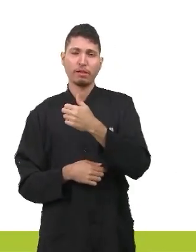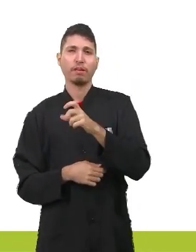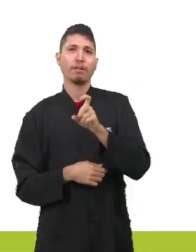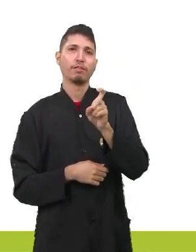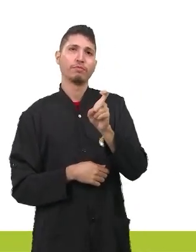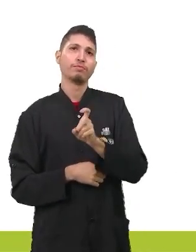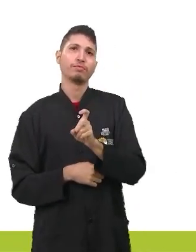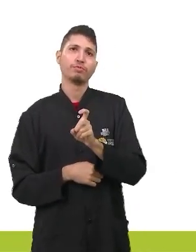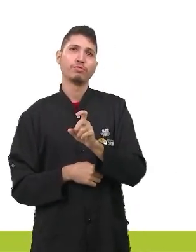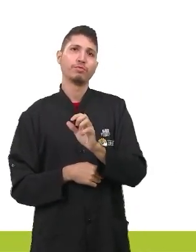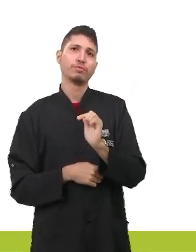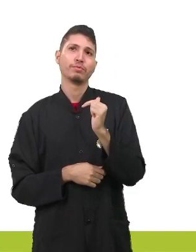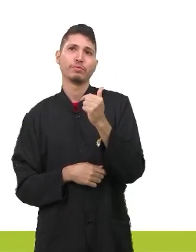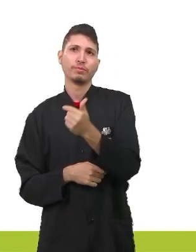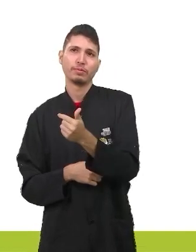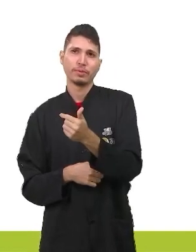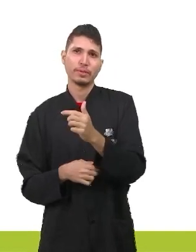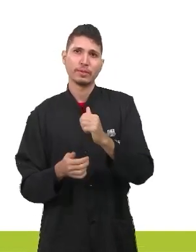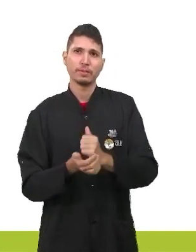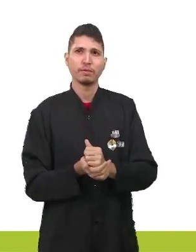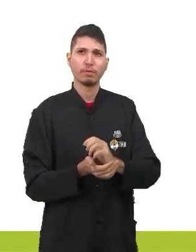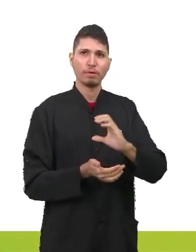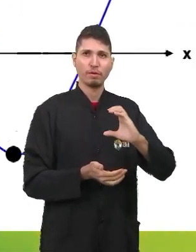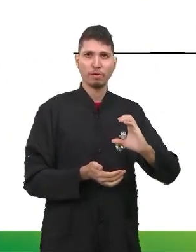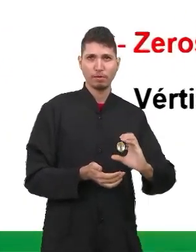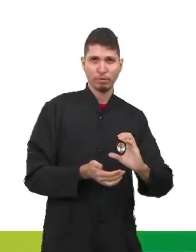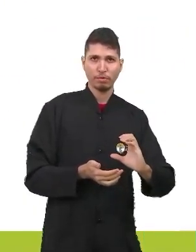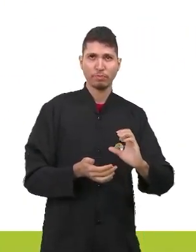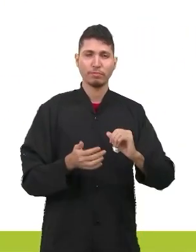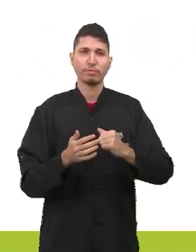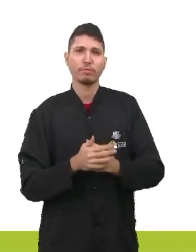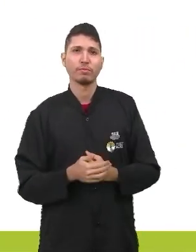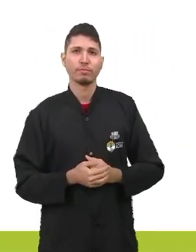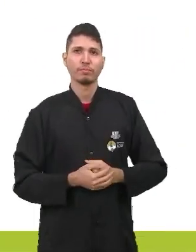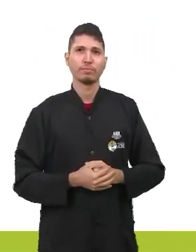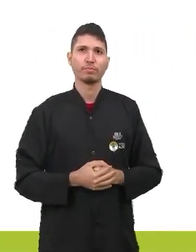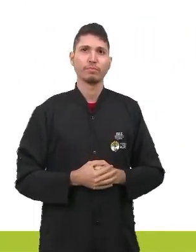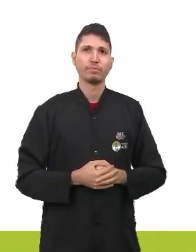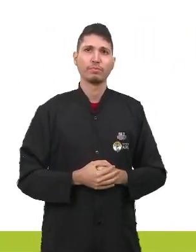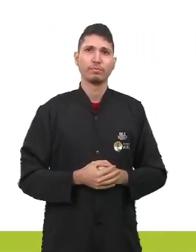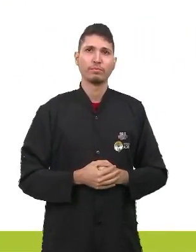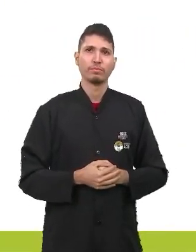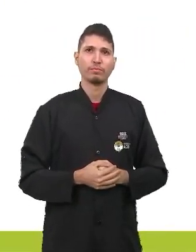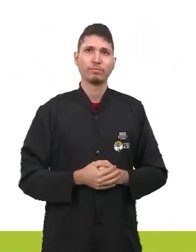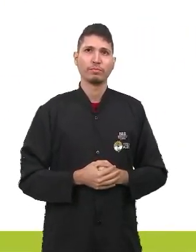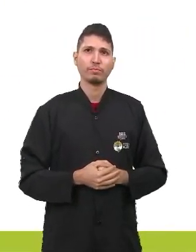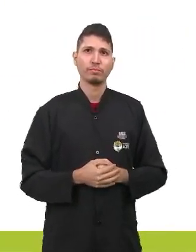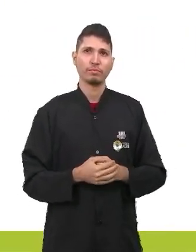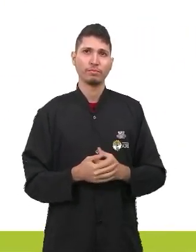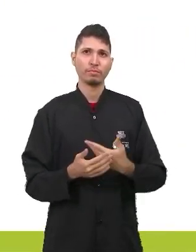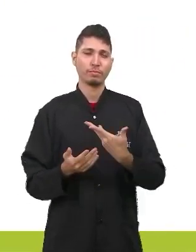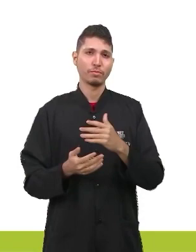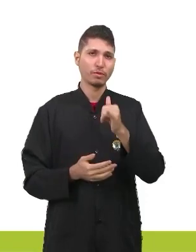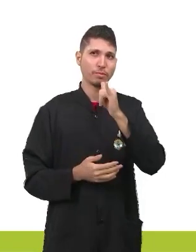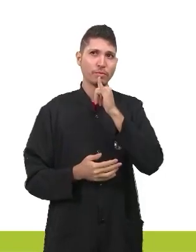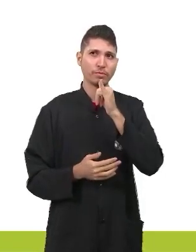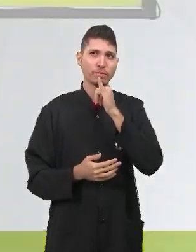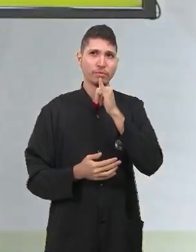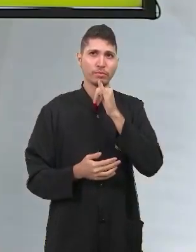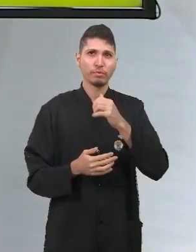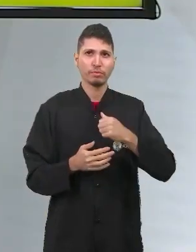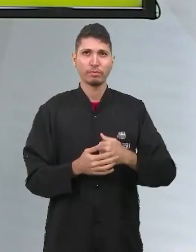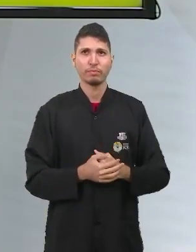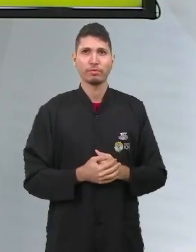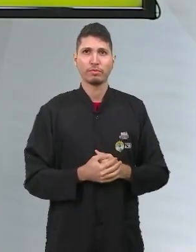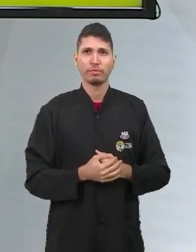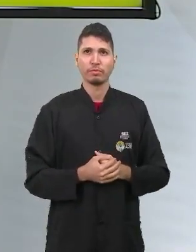e aqui é o C. As informações do gráfico estão aí, tá bom? Bem, construção do gráfico, a gente vai ver um exemplo aqui, mas é